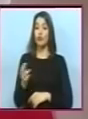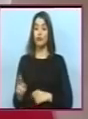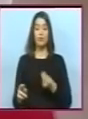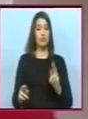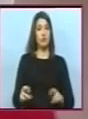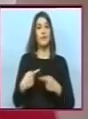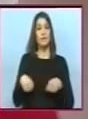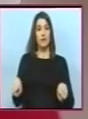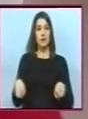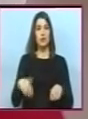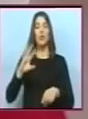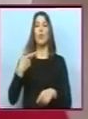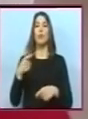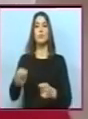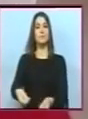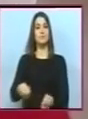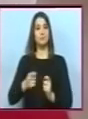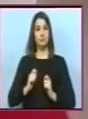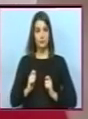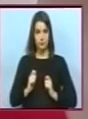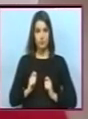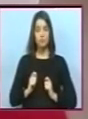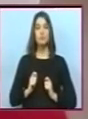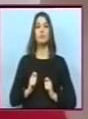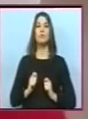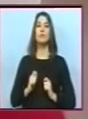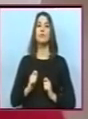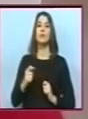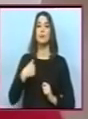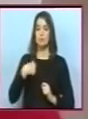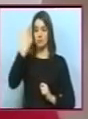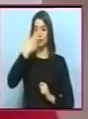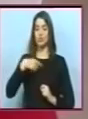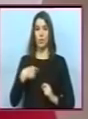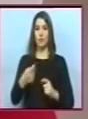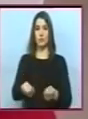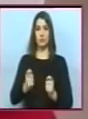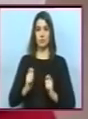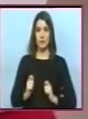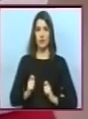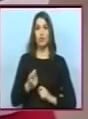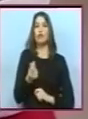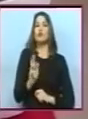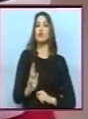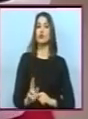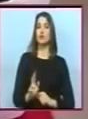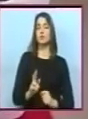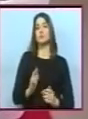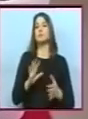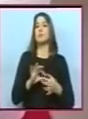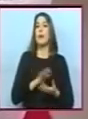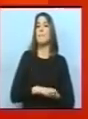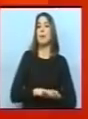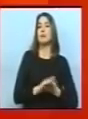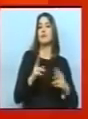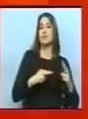é, no momento da herança, aquilo que foi atribuído àquele herdeiro tem o determinado valor com base no valor patrimonial tributário